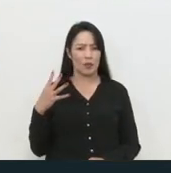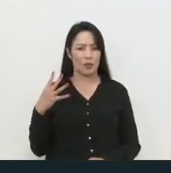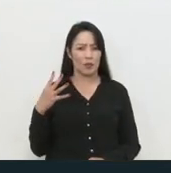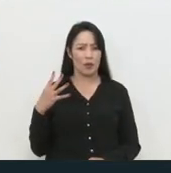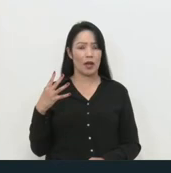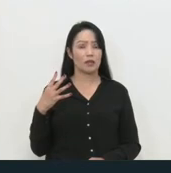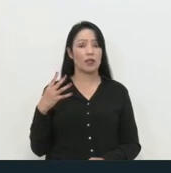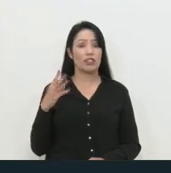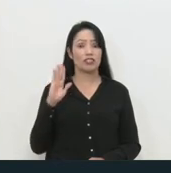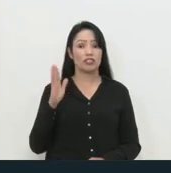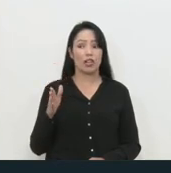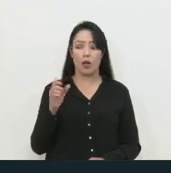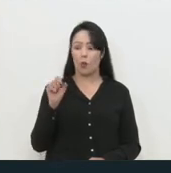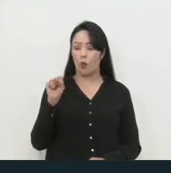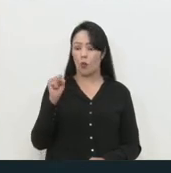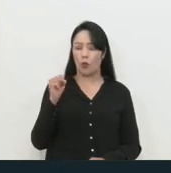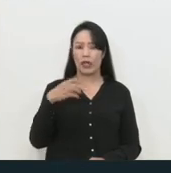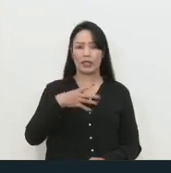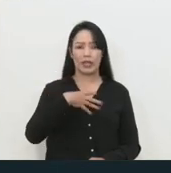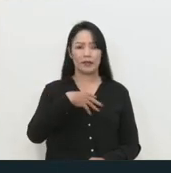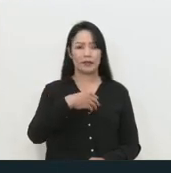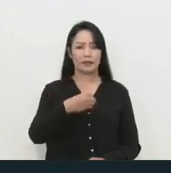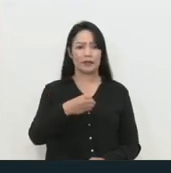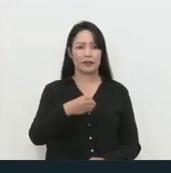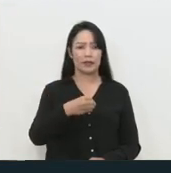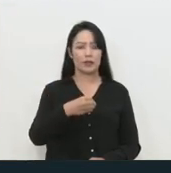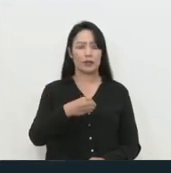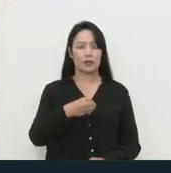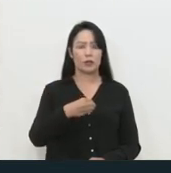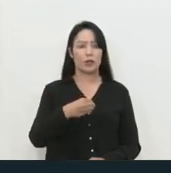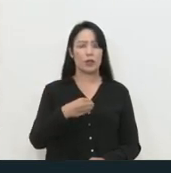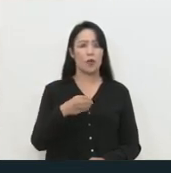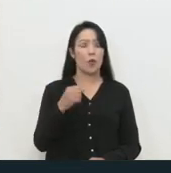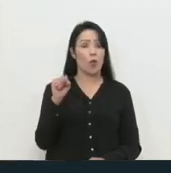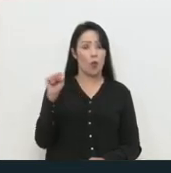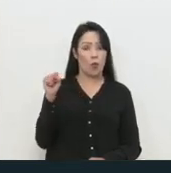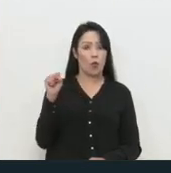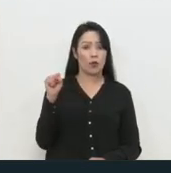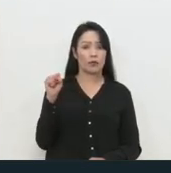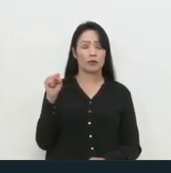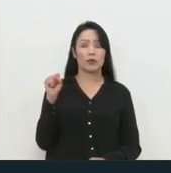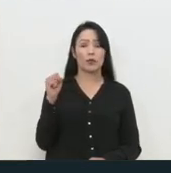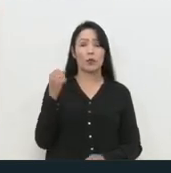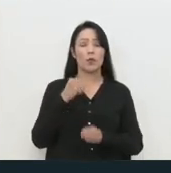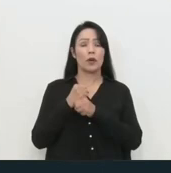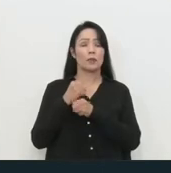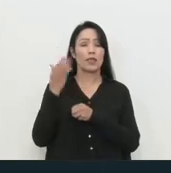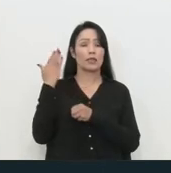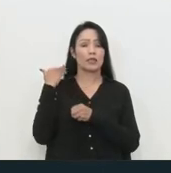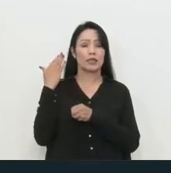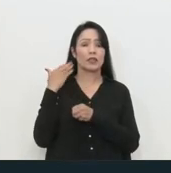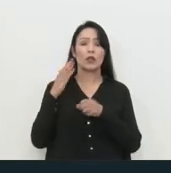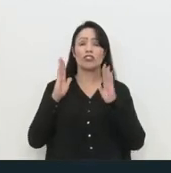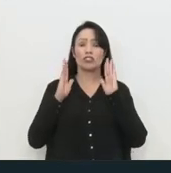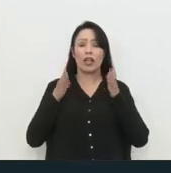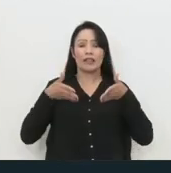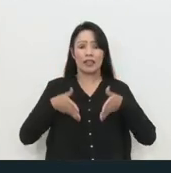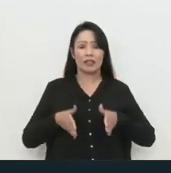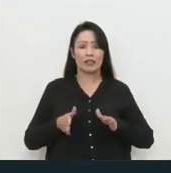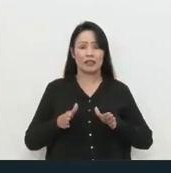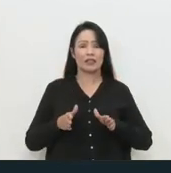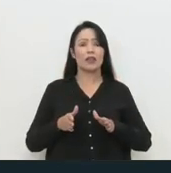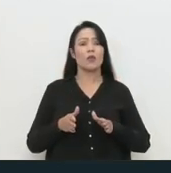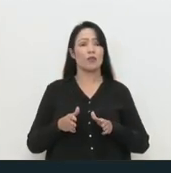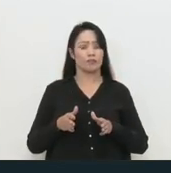oitavo filho o sétimo filho dela o oitavo filho dela o ano passado em novembro já nasceu sobre juts